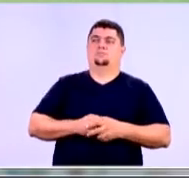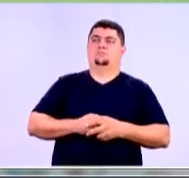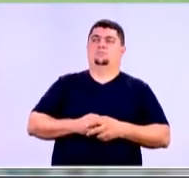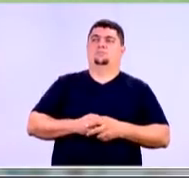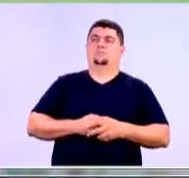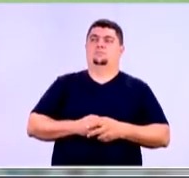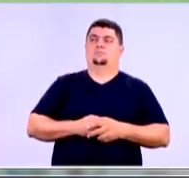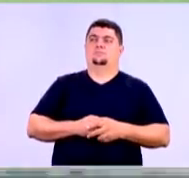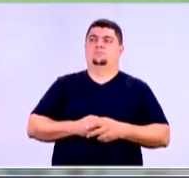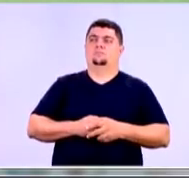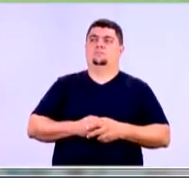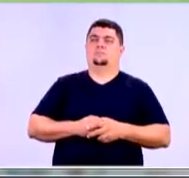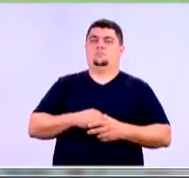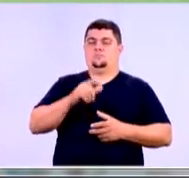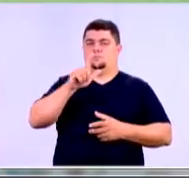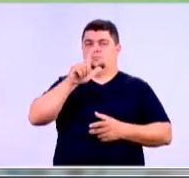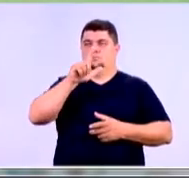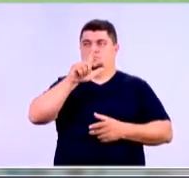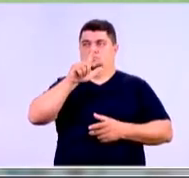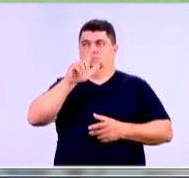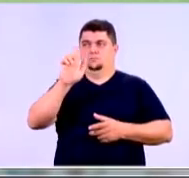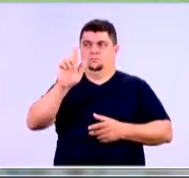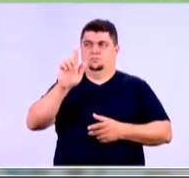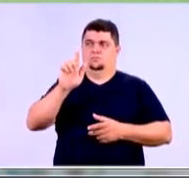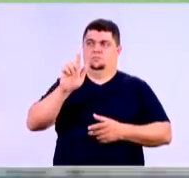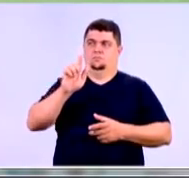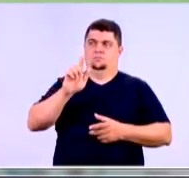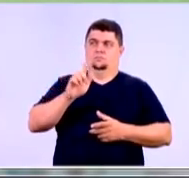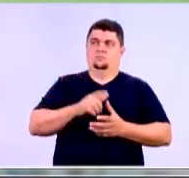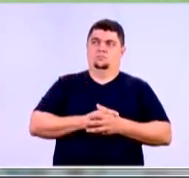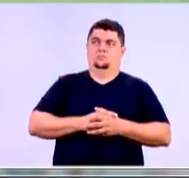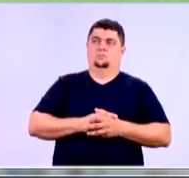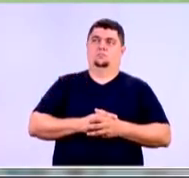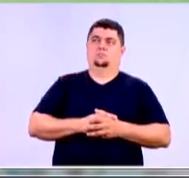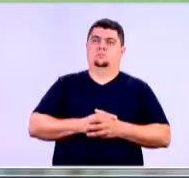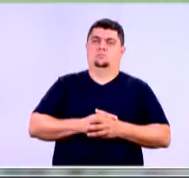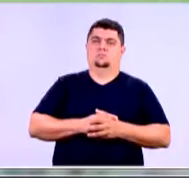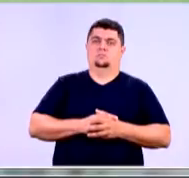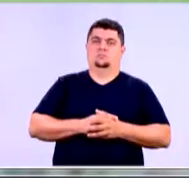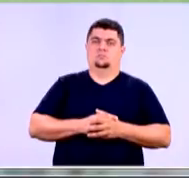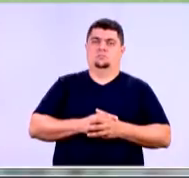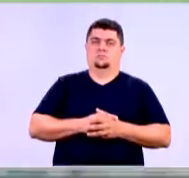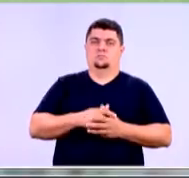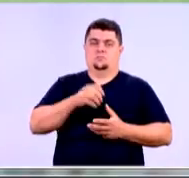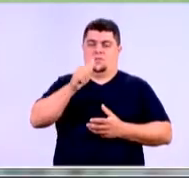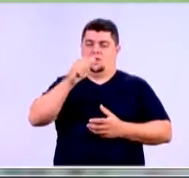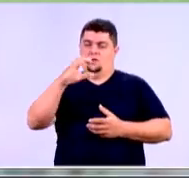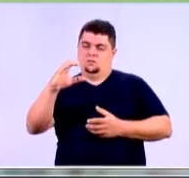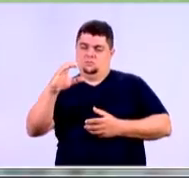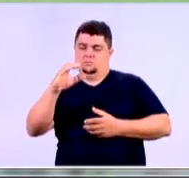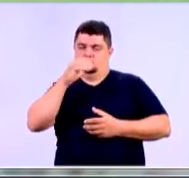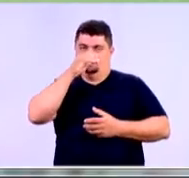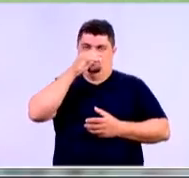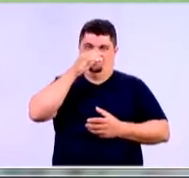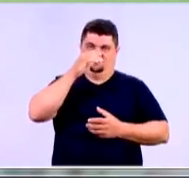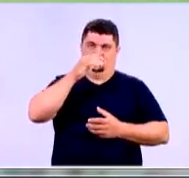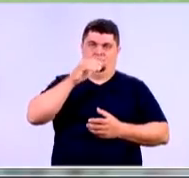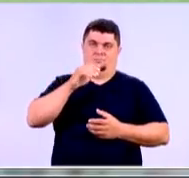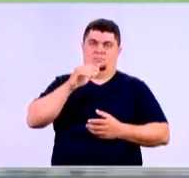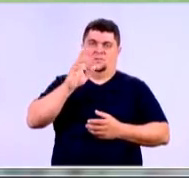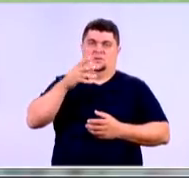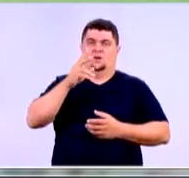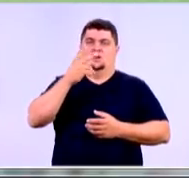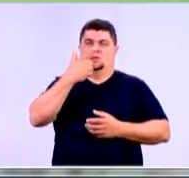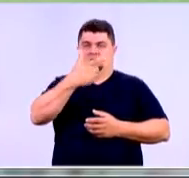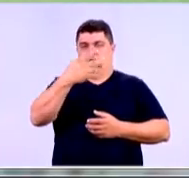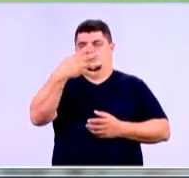Para calcular a liquidez geral, nós vamos considerar ainda o valor do ativo circulante, que nós já vimos na 243